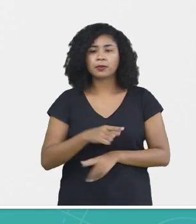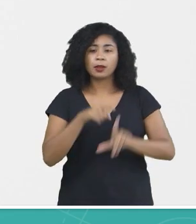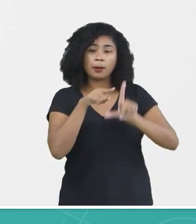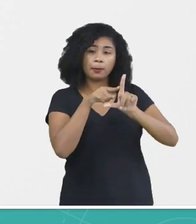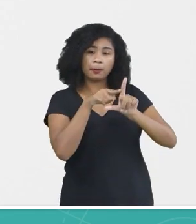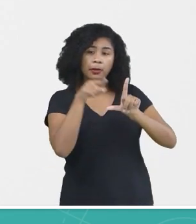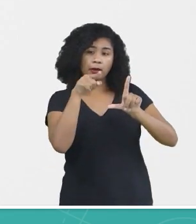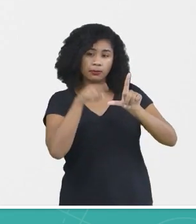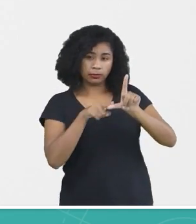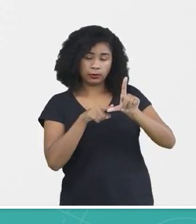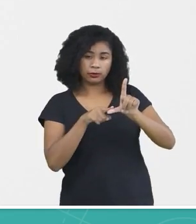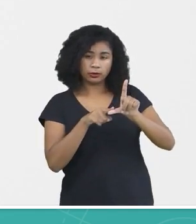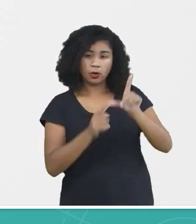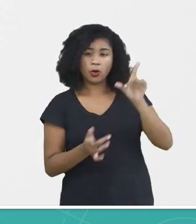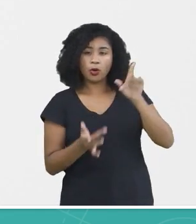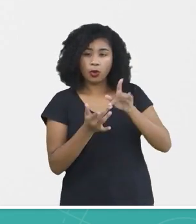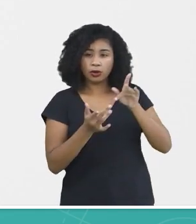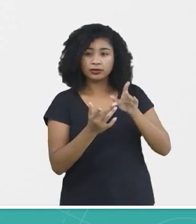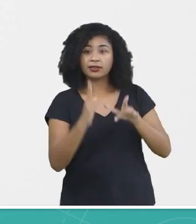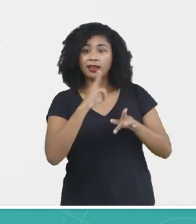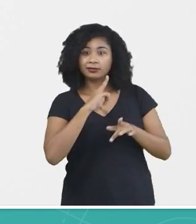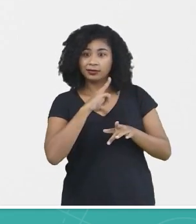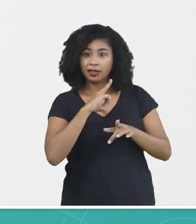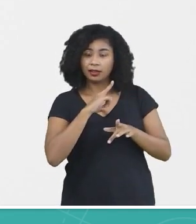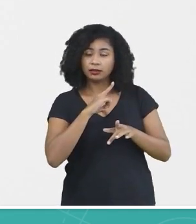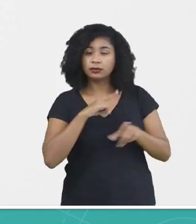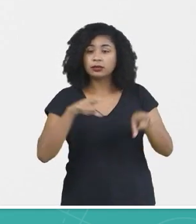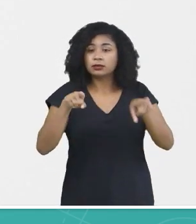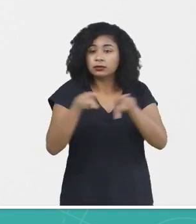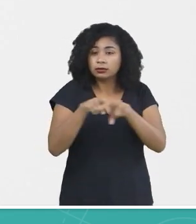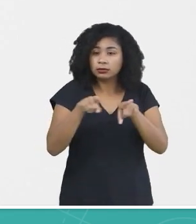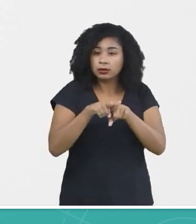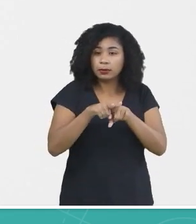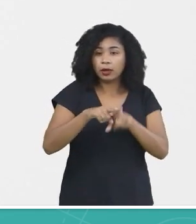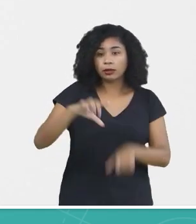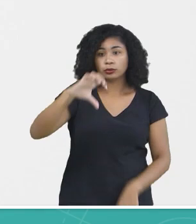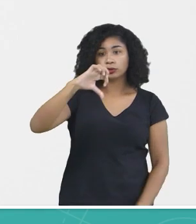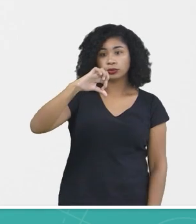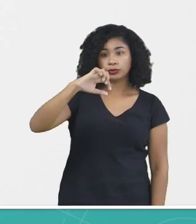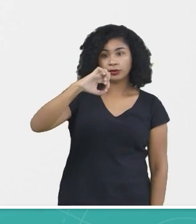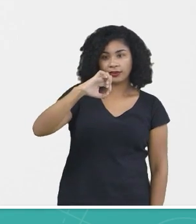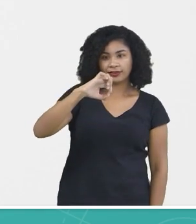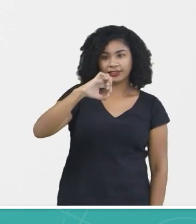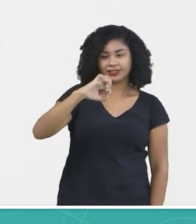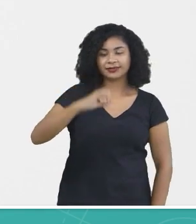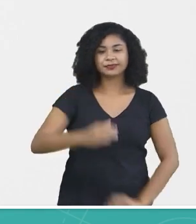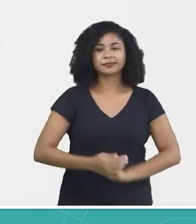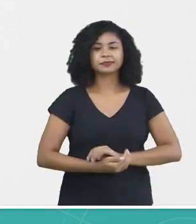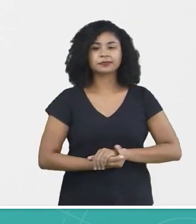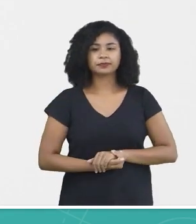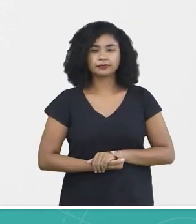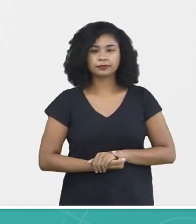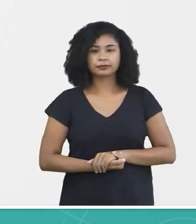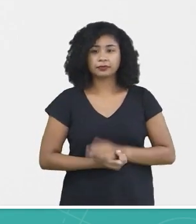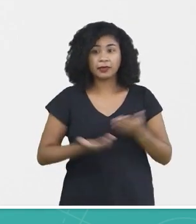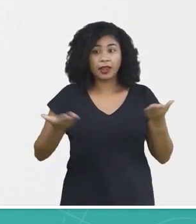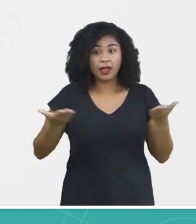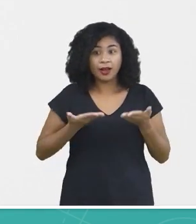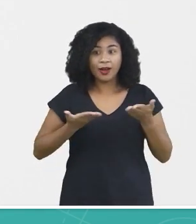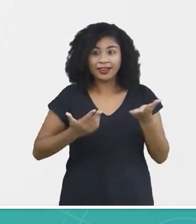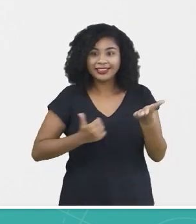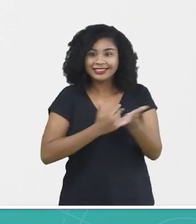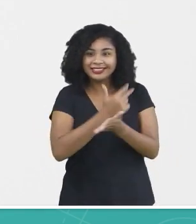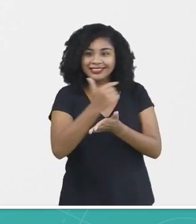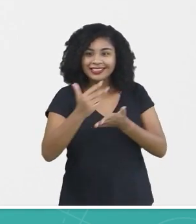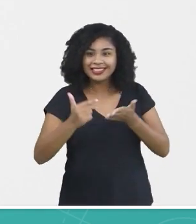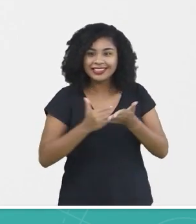de tocar em um único ponto, ela possui um ângulo de 90 graus. Bora desenhar todas